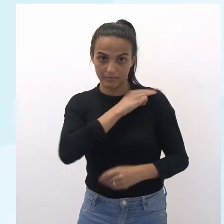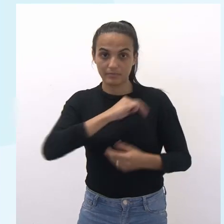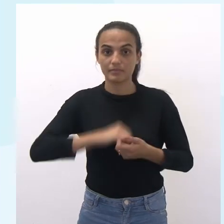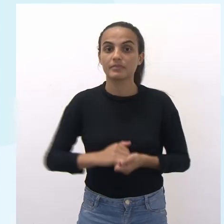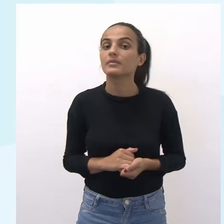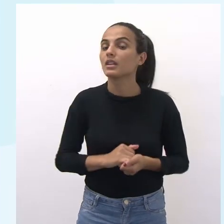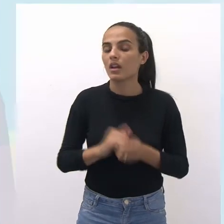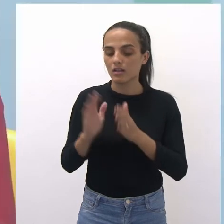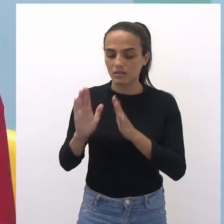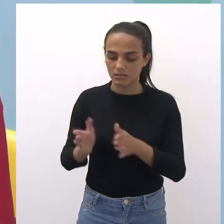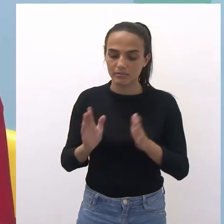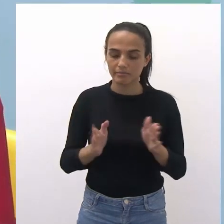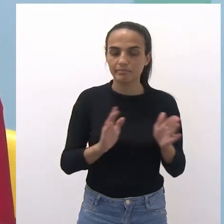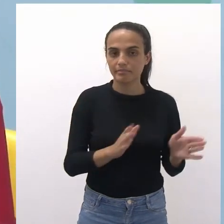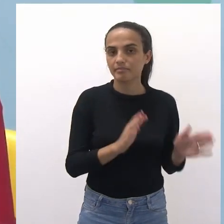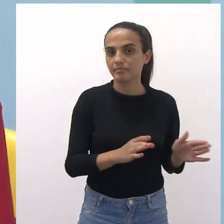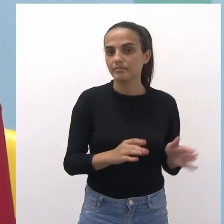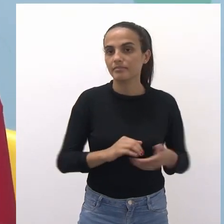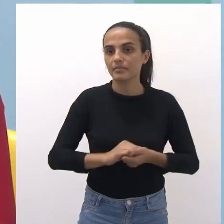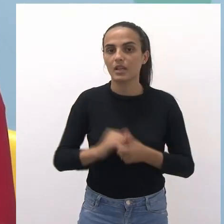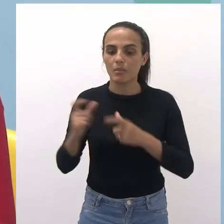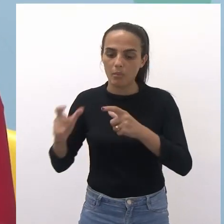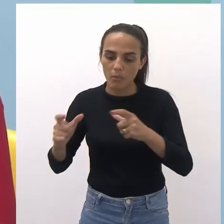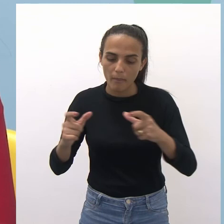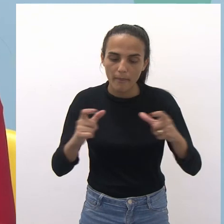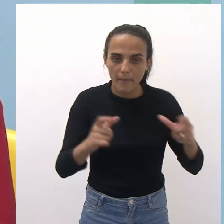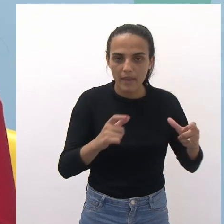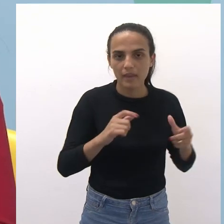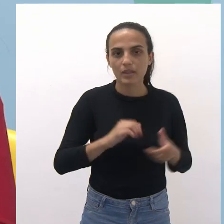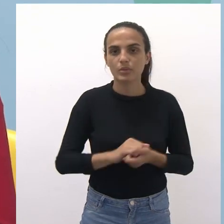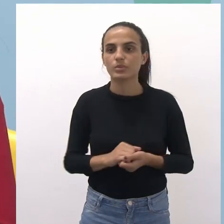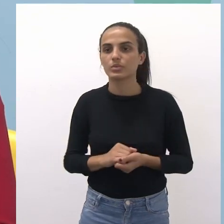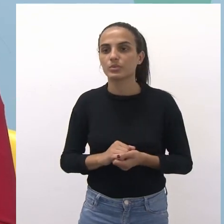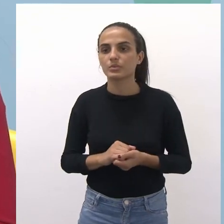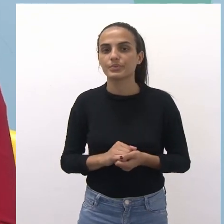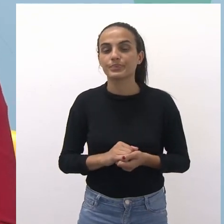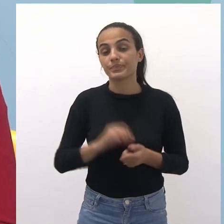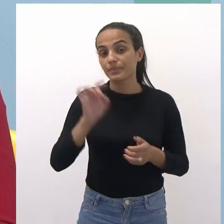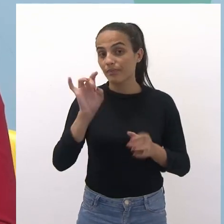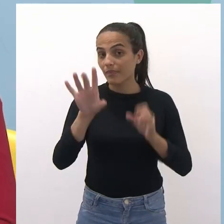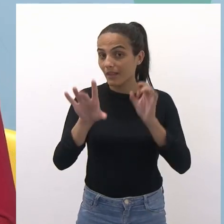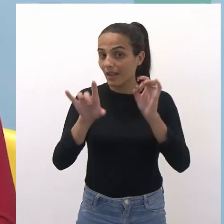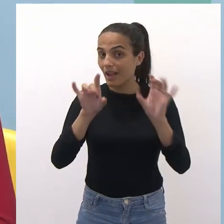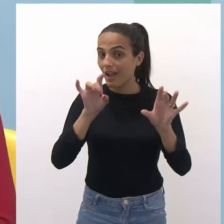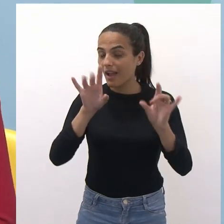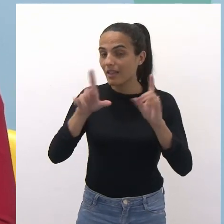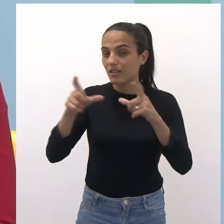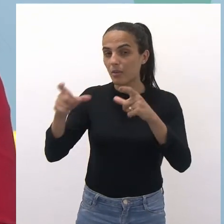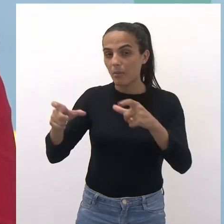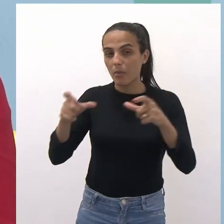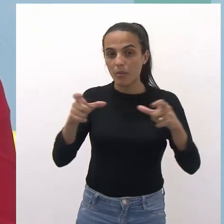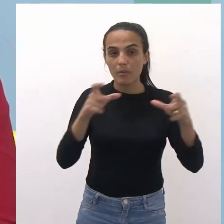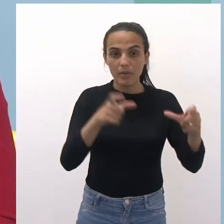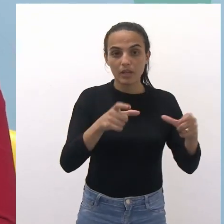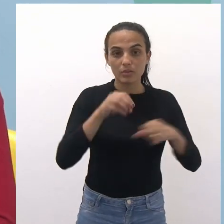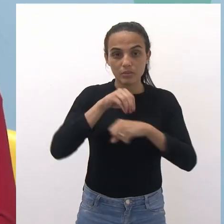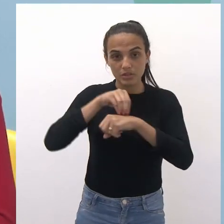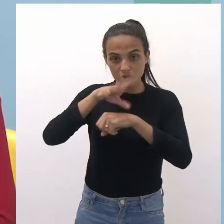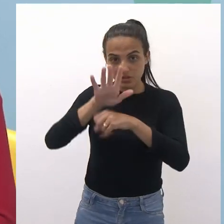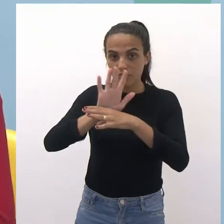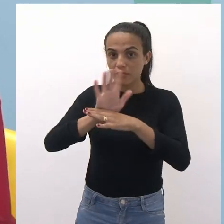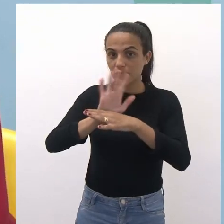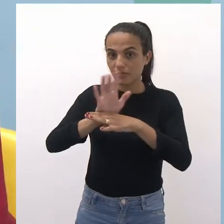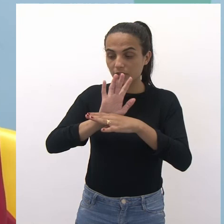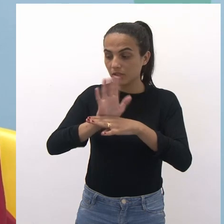está dividido em momentos, né? E cada momento, quando indica um vídeo,